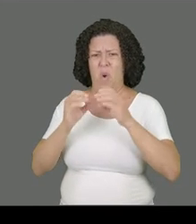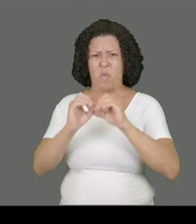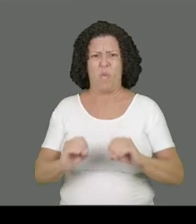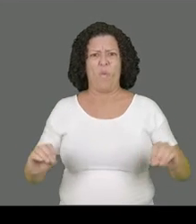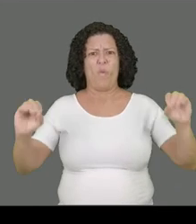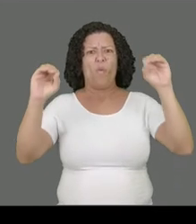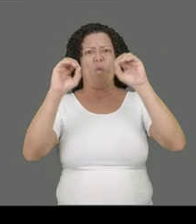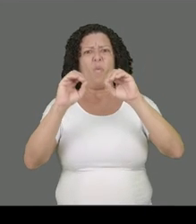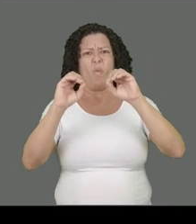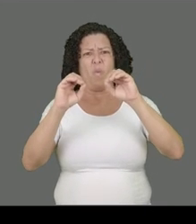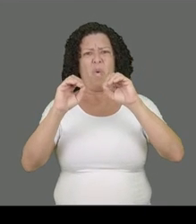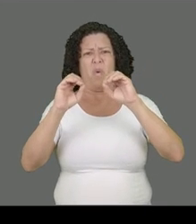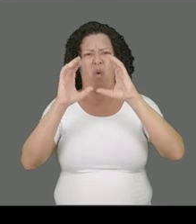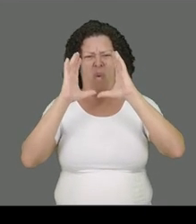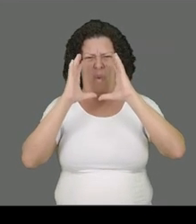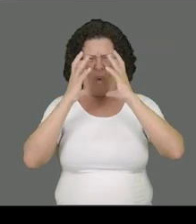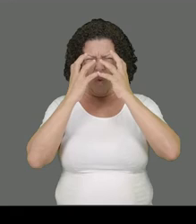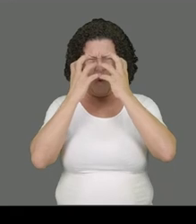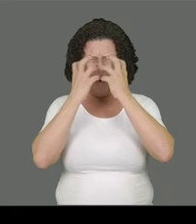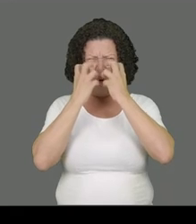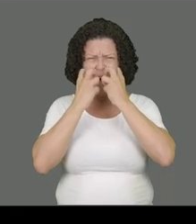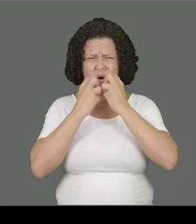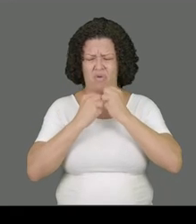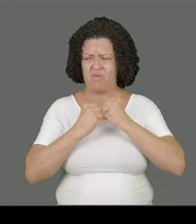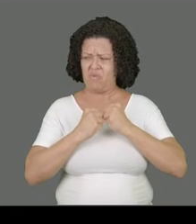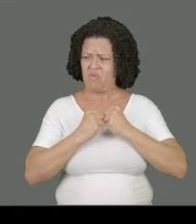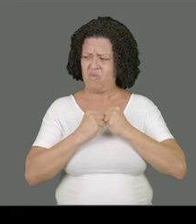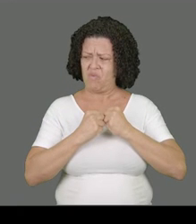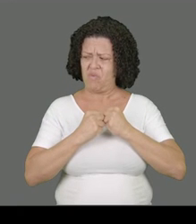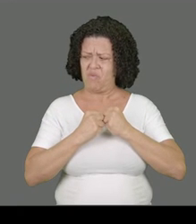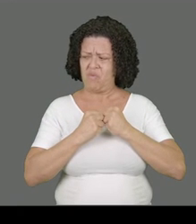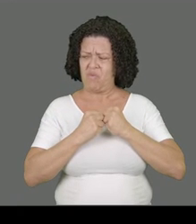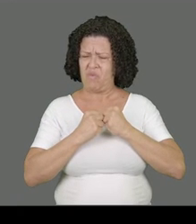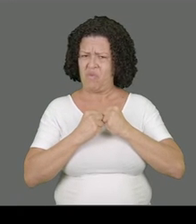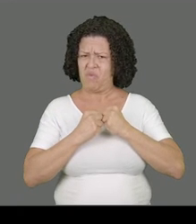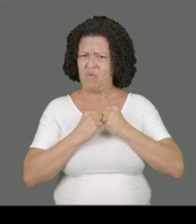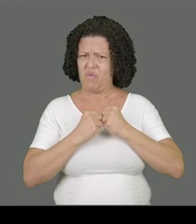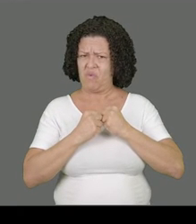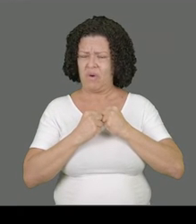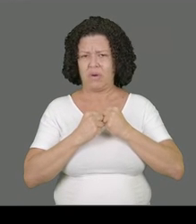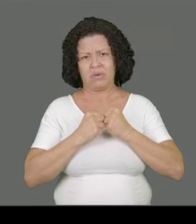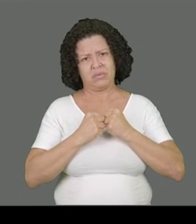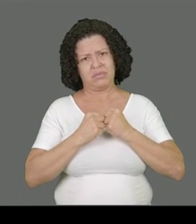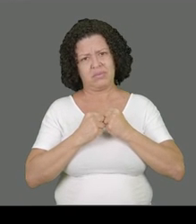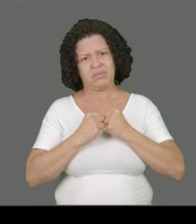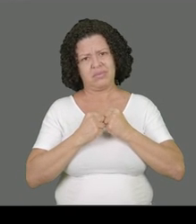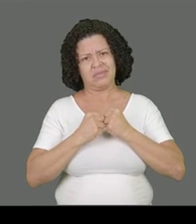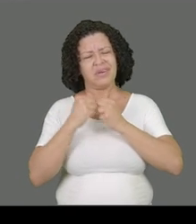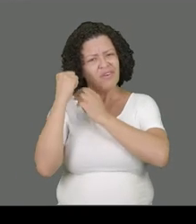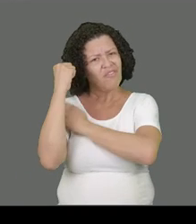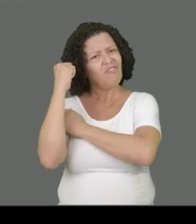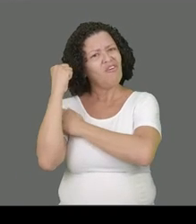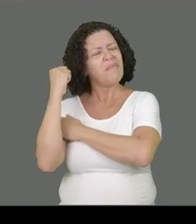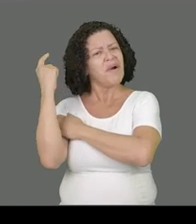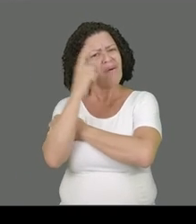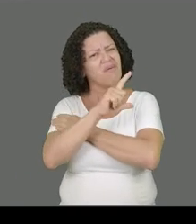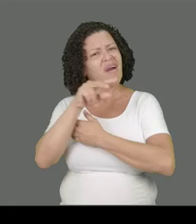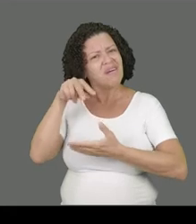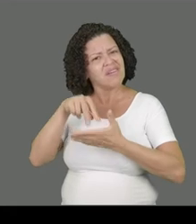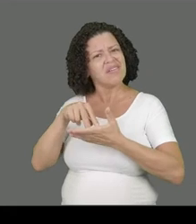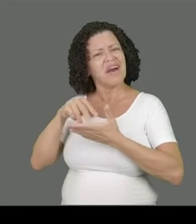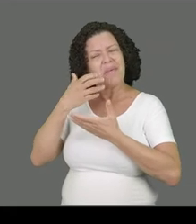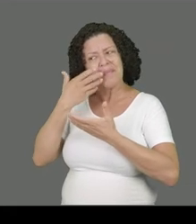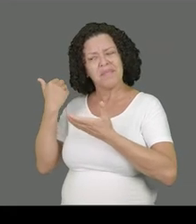nossa impaciência, ao nosso mau humor com aquela pessoa. Pedir mesmo força para a